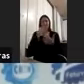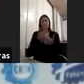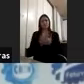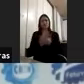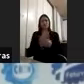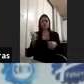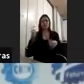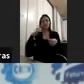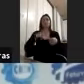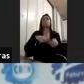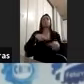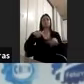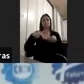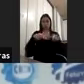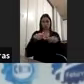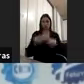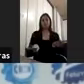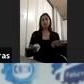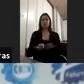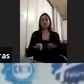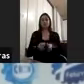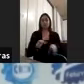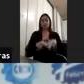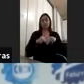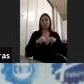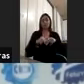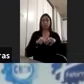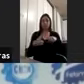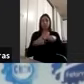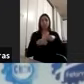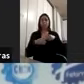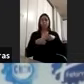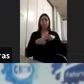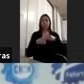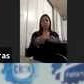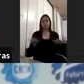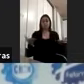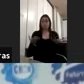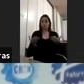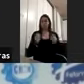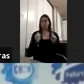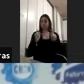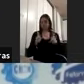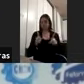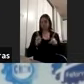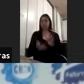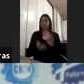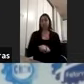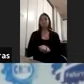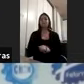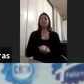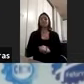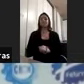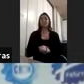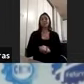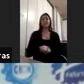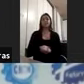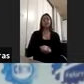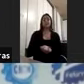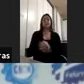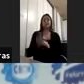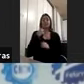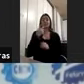aqui, trabalha na Renault. E ela vai nos contar como é que foi esse impacto daquela terça-feira. Como é que ele está, como é que